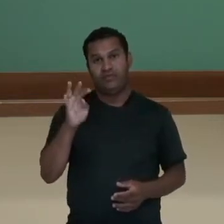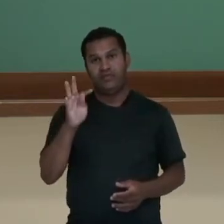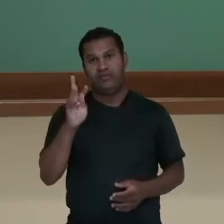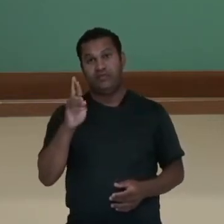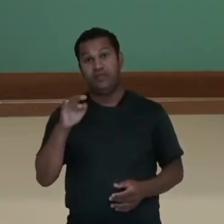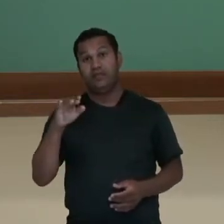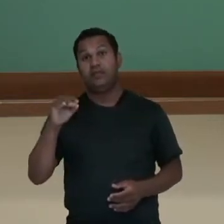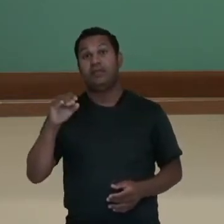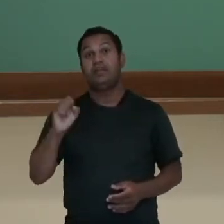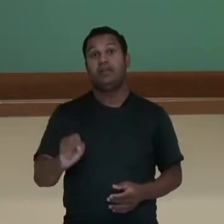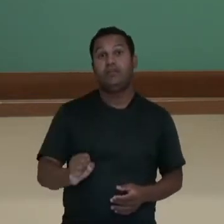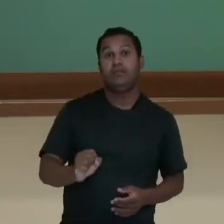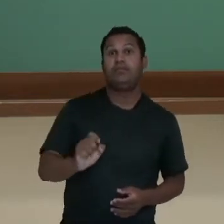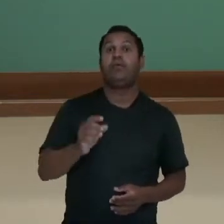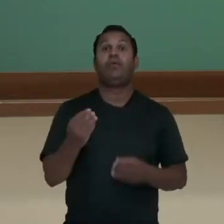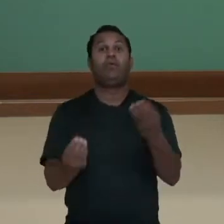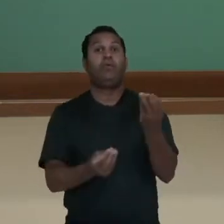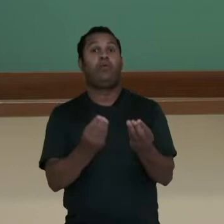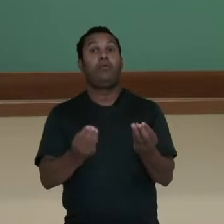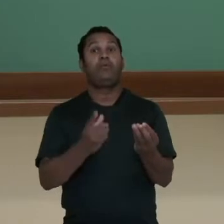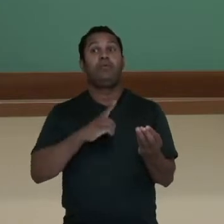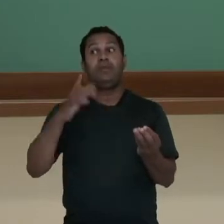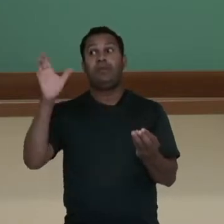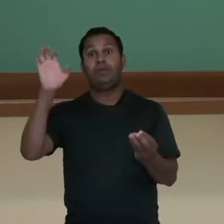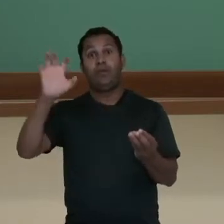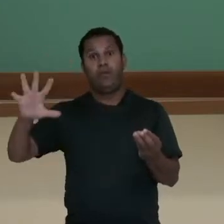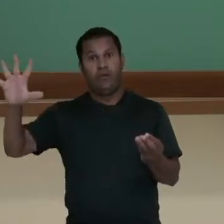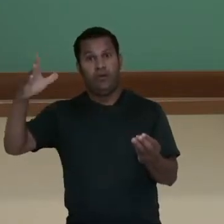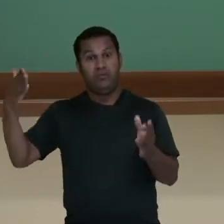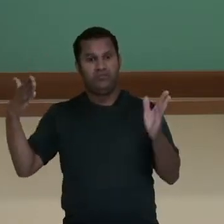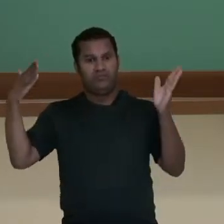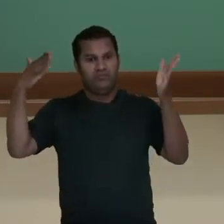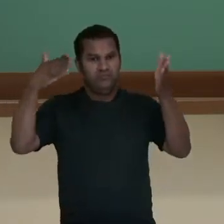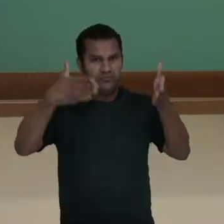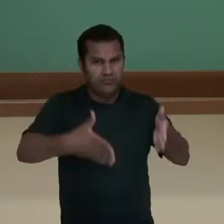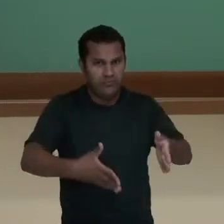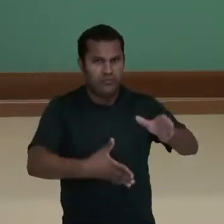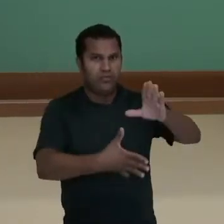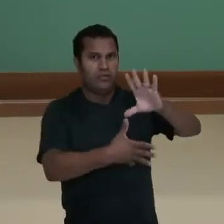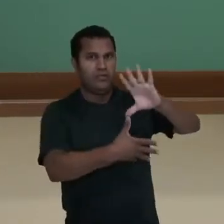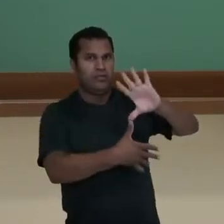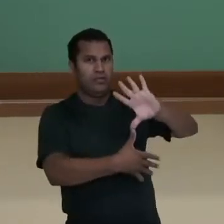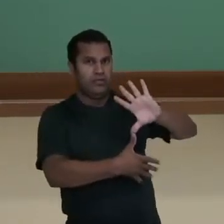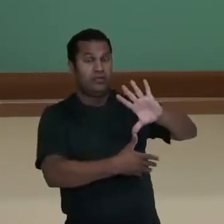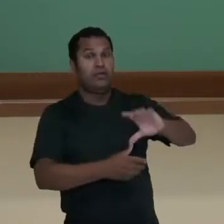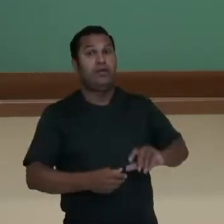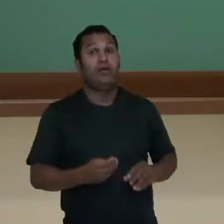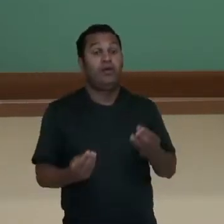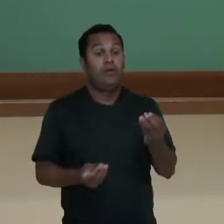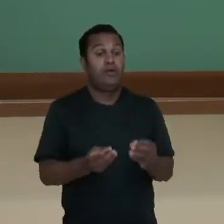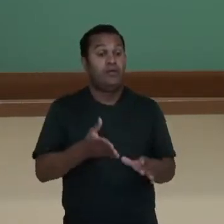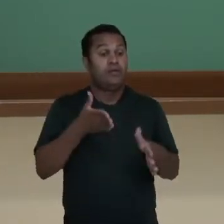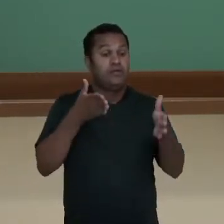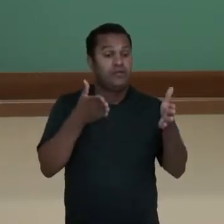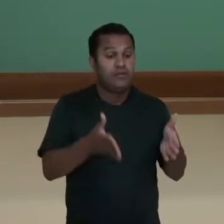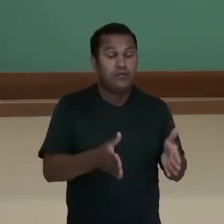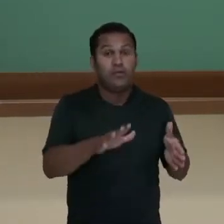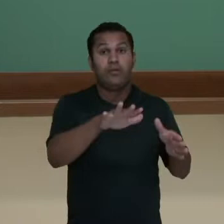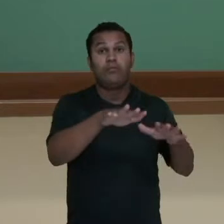da conquista da América. A América que foi conquistada por dois principais países